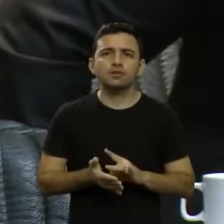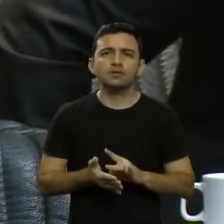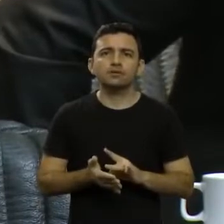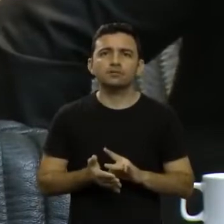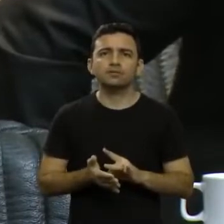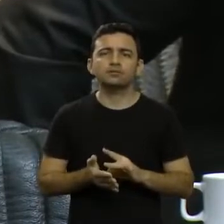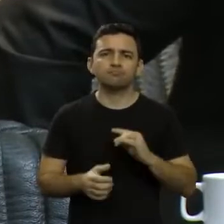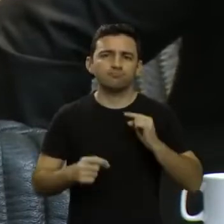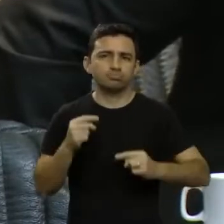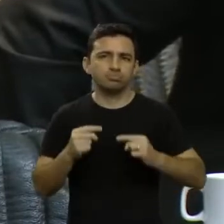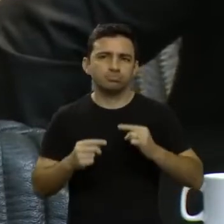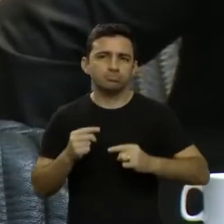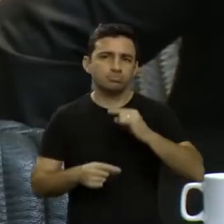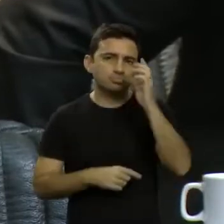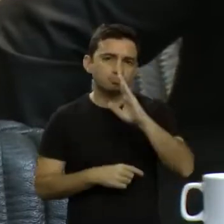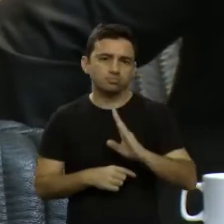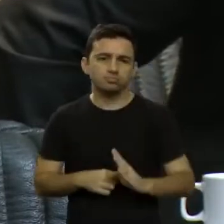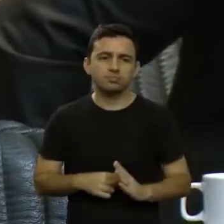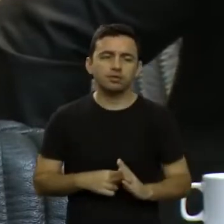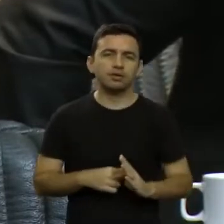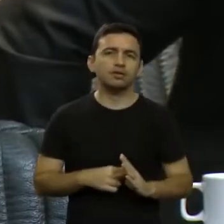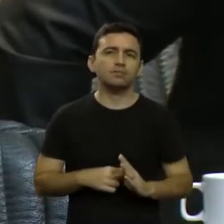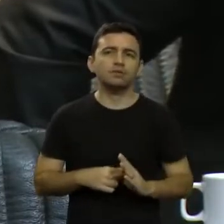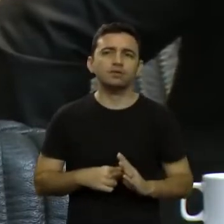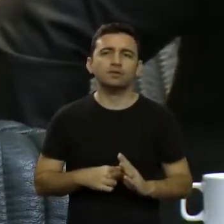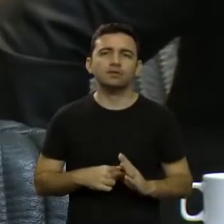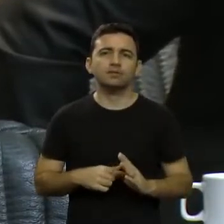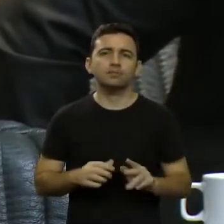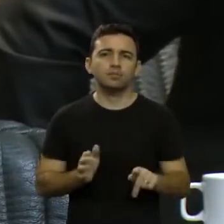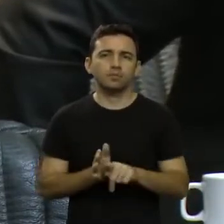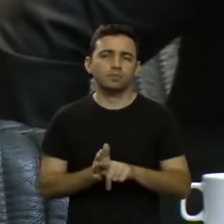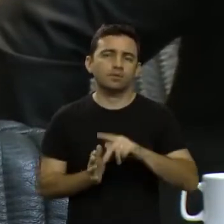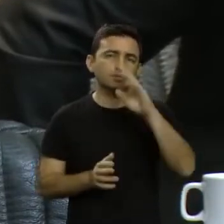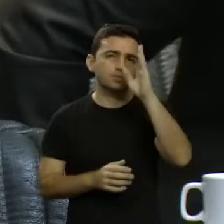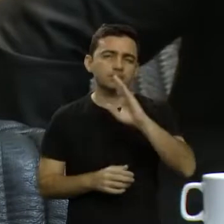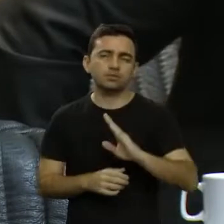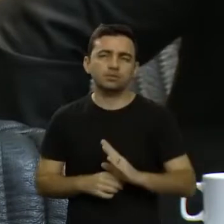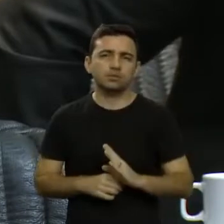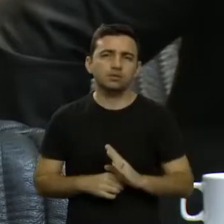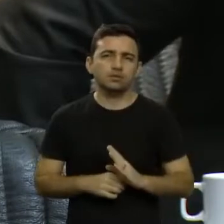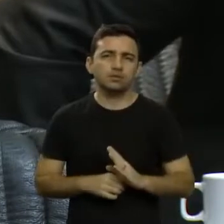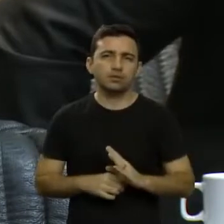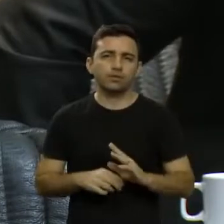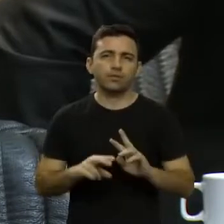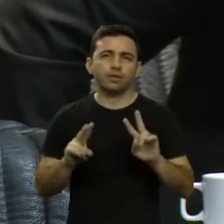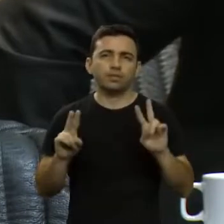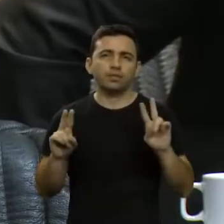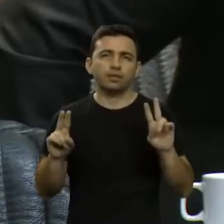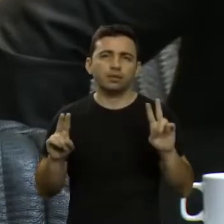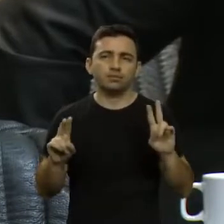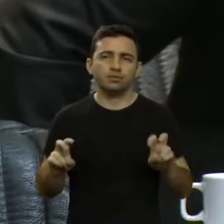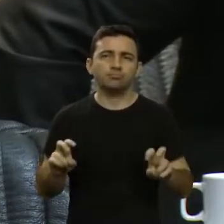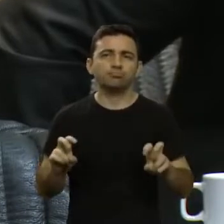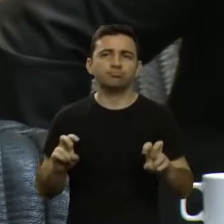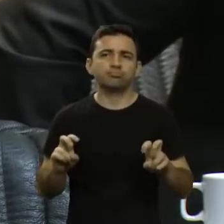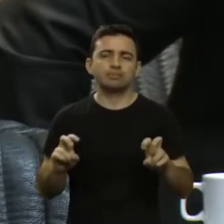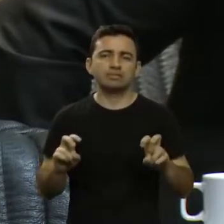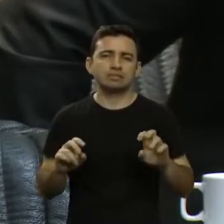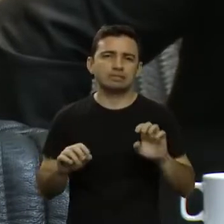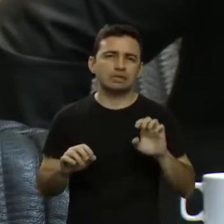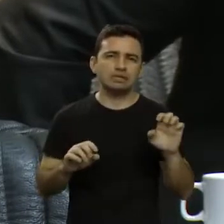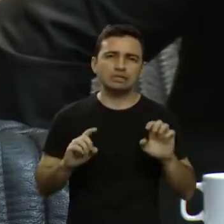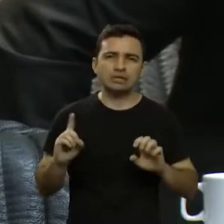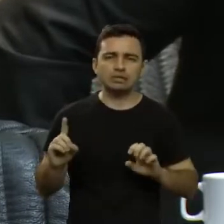Brasil, de que a verdadeira luta no Brasil não é sobre esquerda e direita, não. A